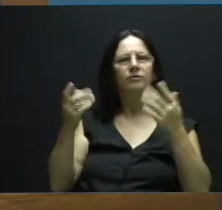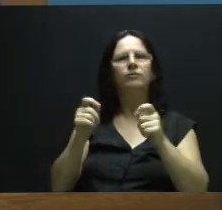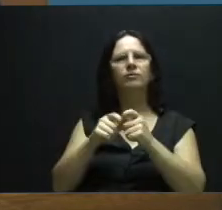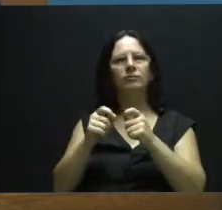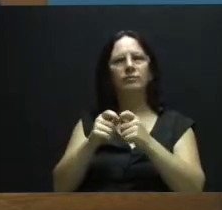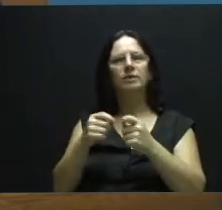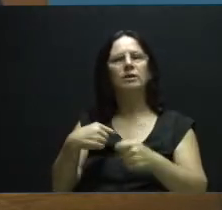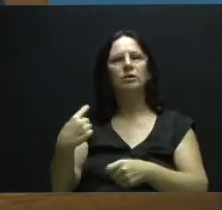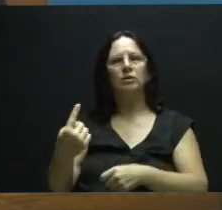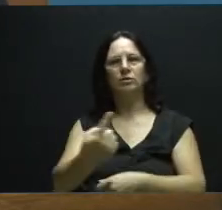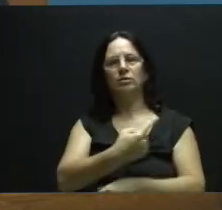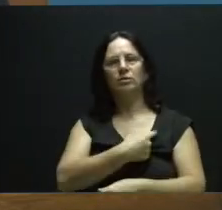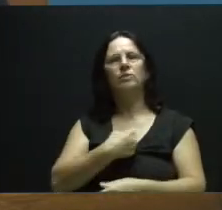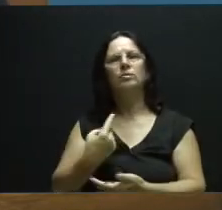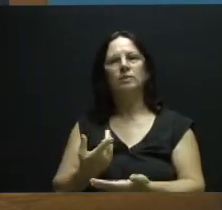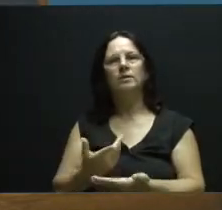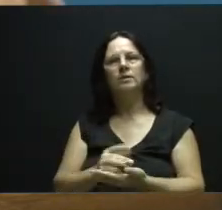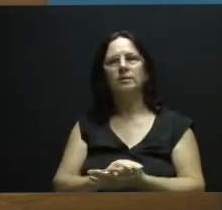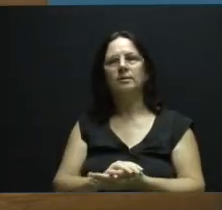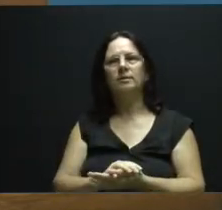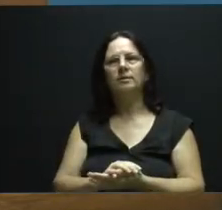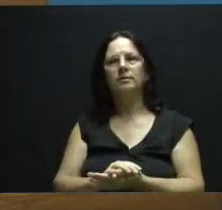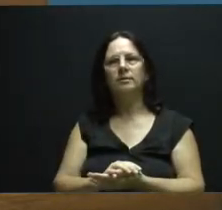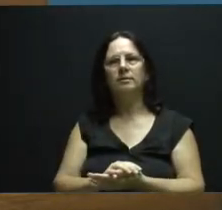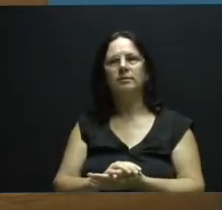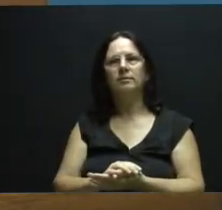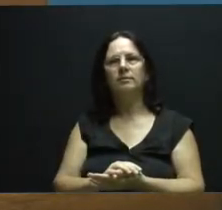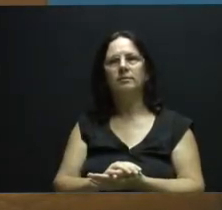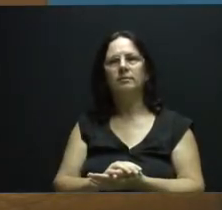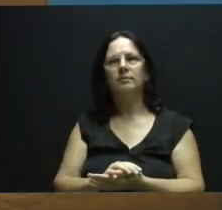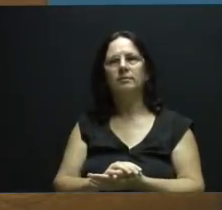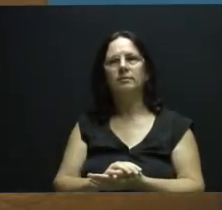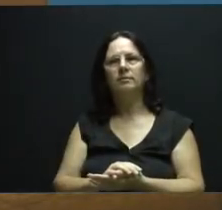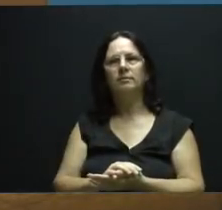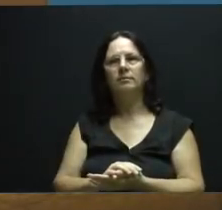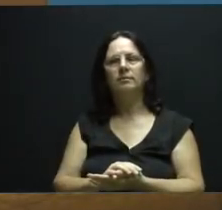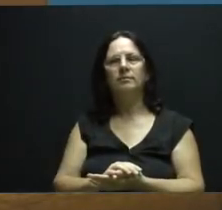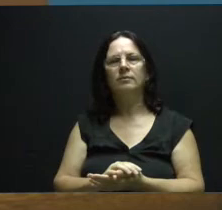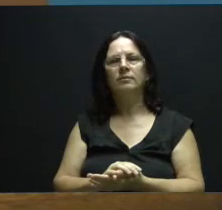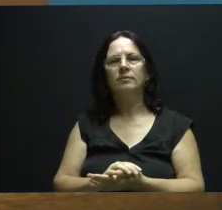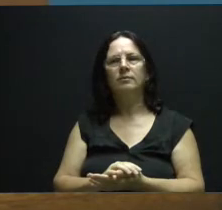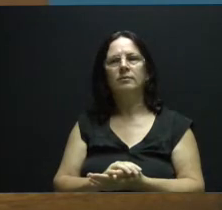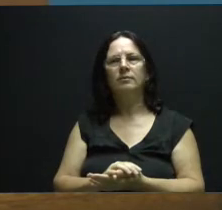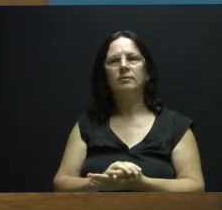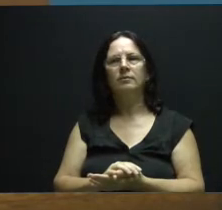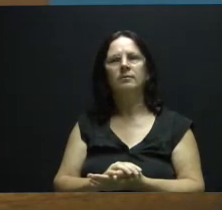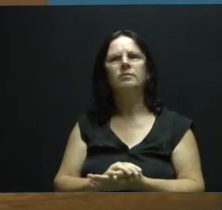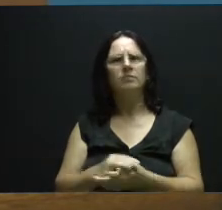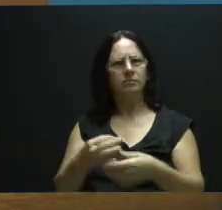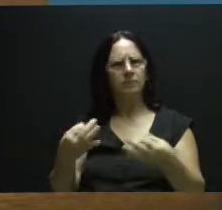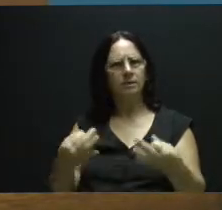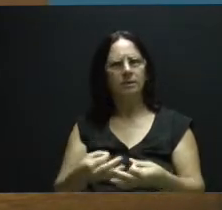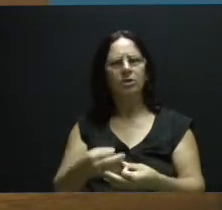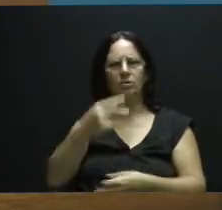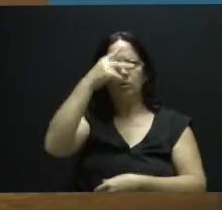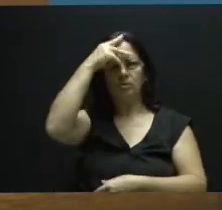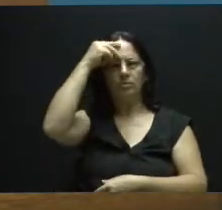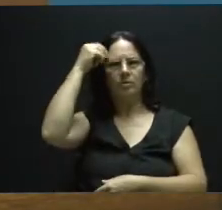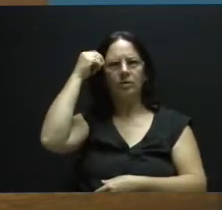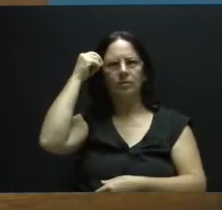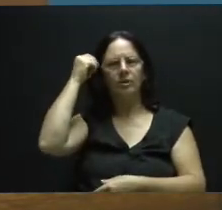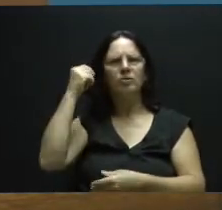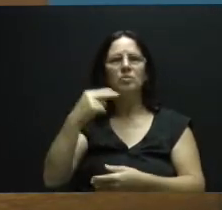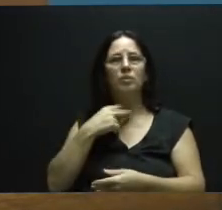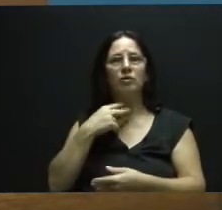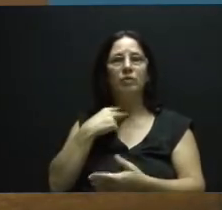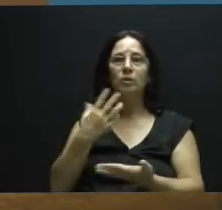jus a nossa também se for claro não vamos lá é e lógico que o prefeito também ele não